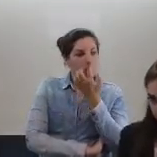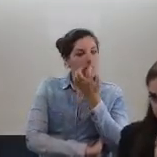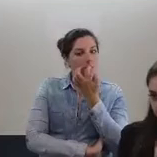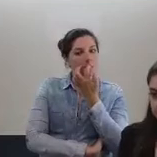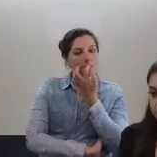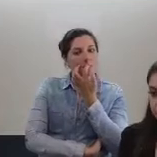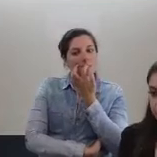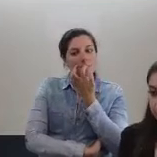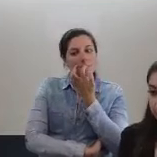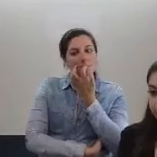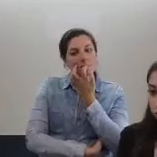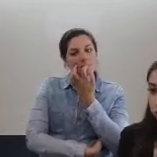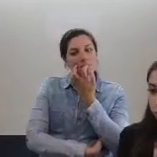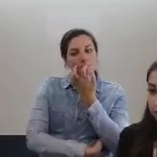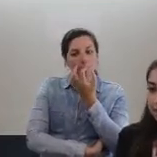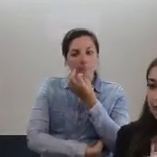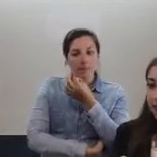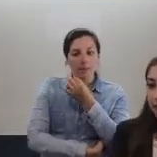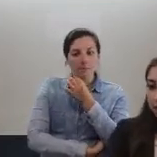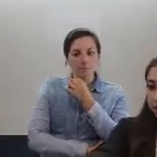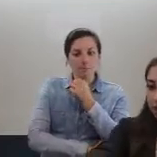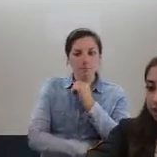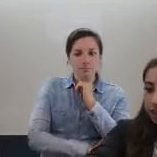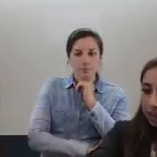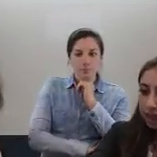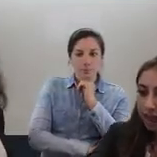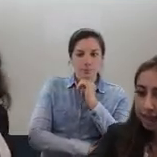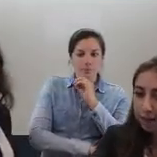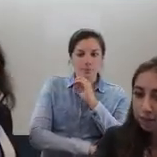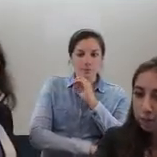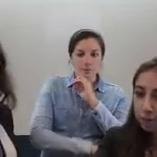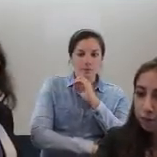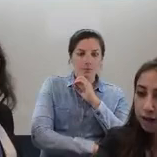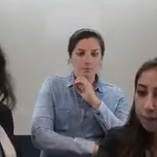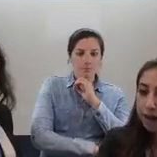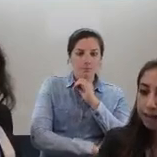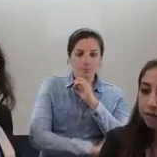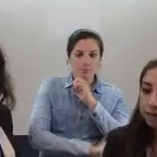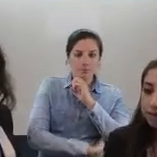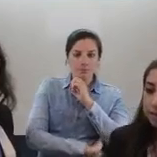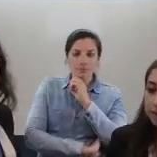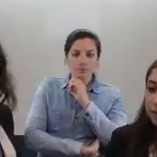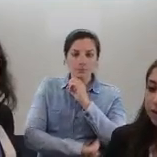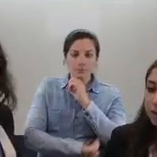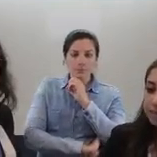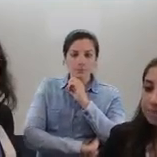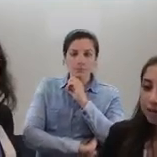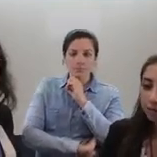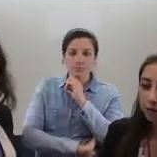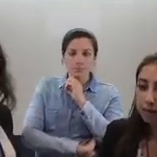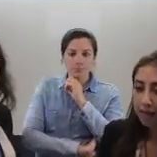textos. Mas isso é bem característico dos portais. Só fecha aqui, já. E dá pra tu procurar por área selecionar por área